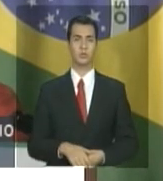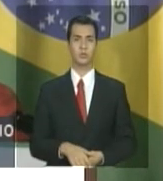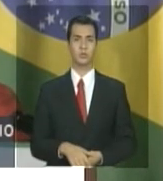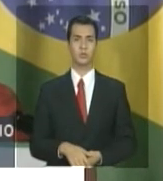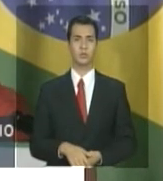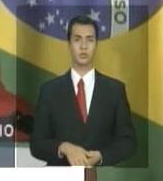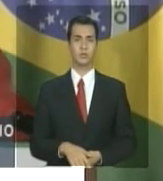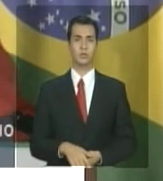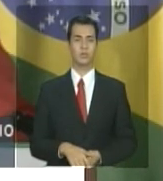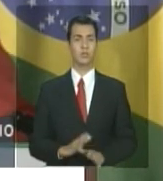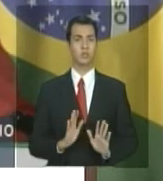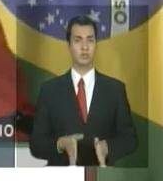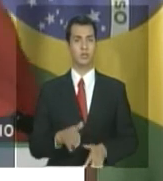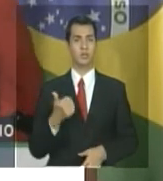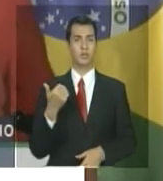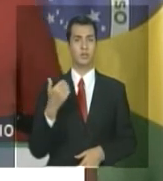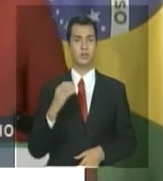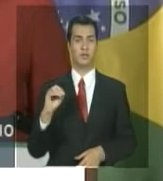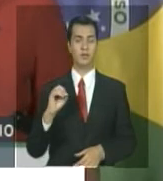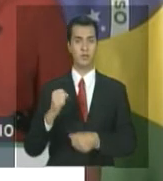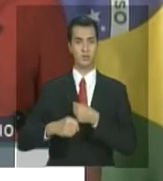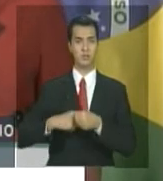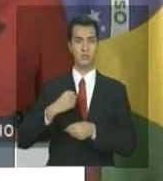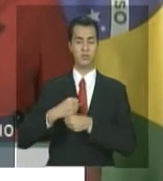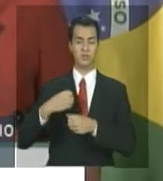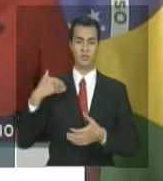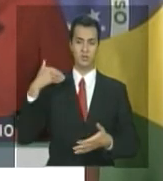longo dessa primeira década do